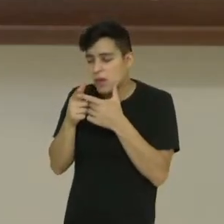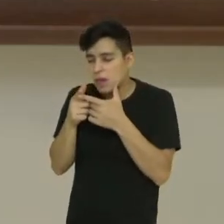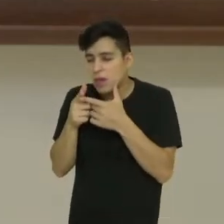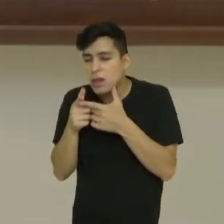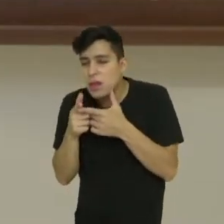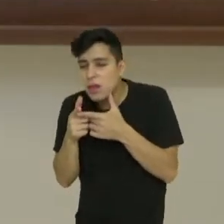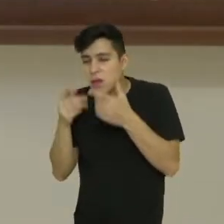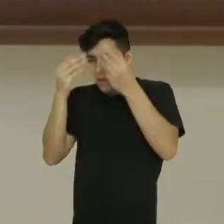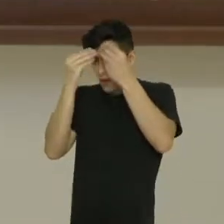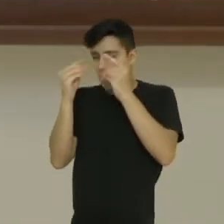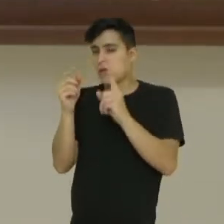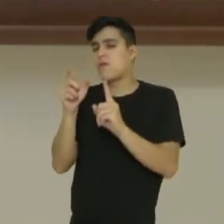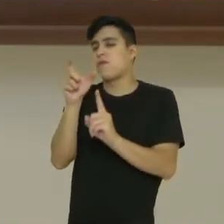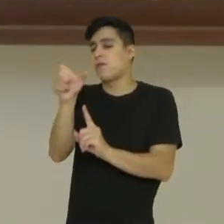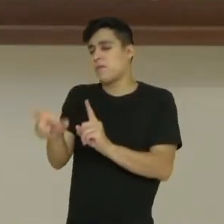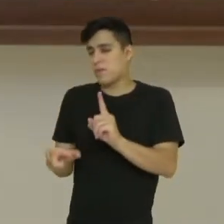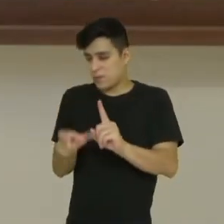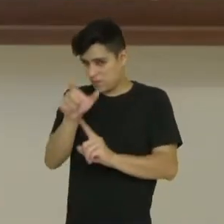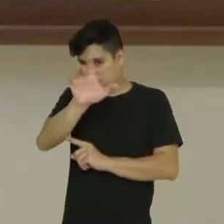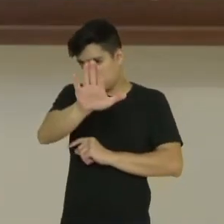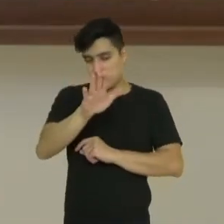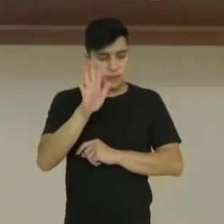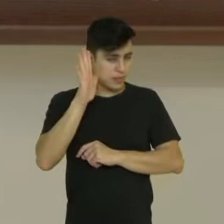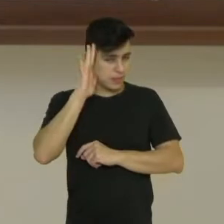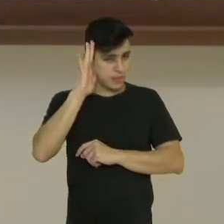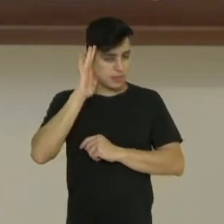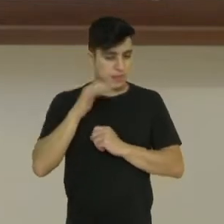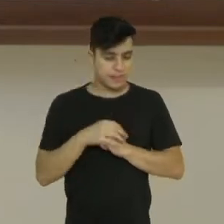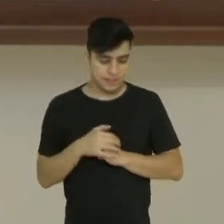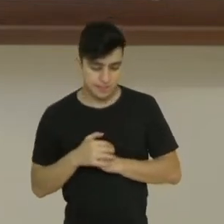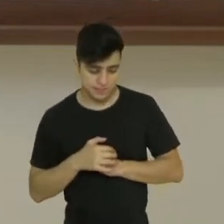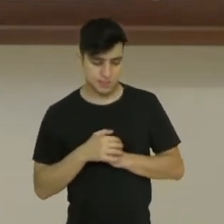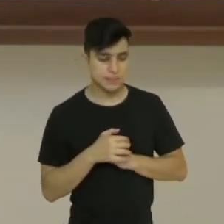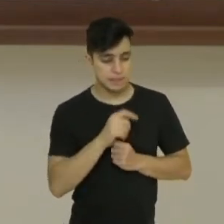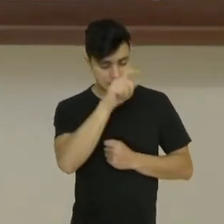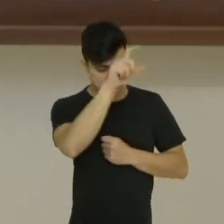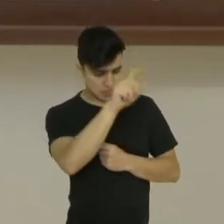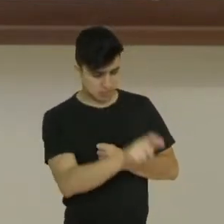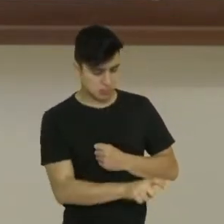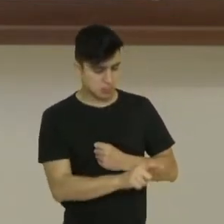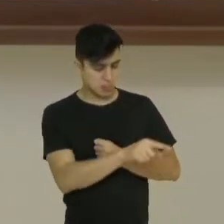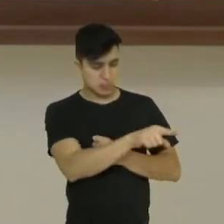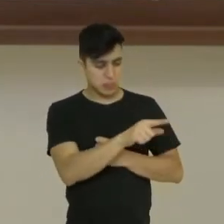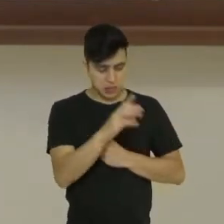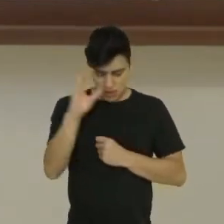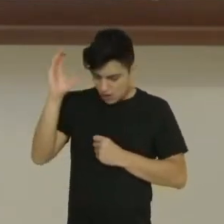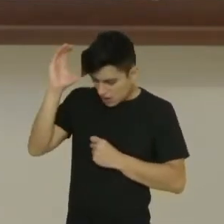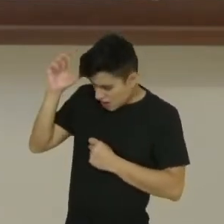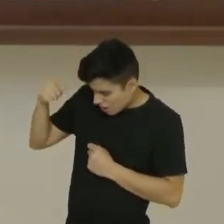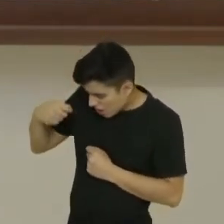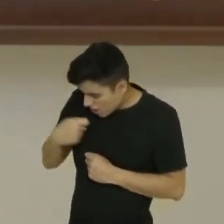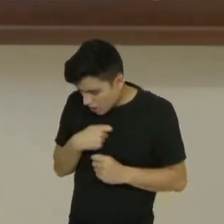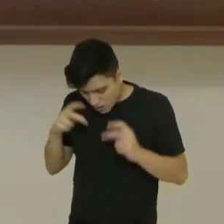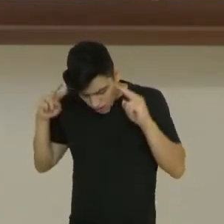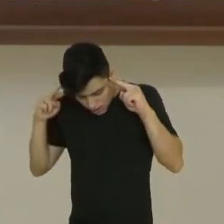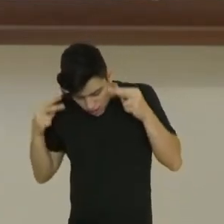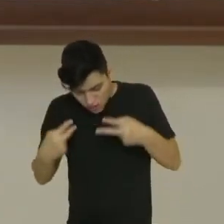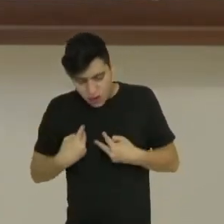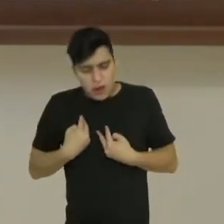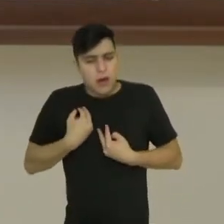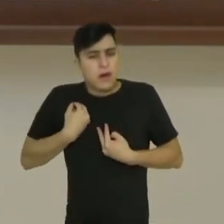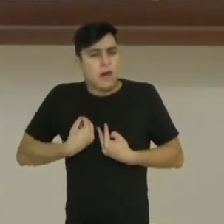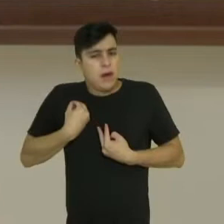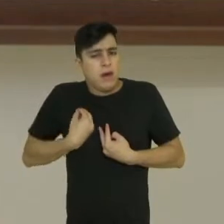têm que lembrar o seguinte, pessoal, quando o homem tem a consciência que ele é um ser e ele tem uma vida social, ele começa a reunir em